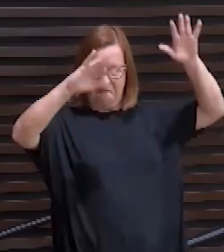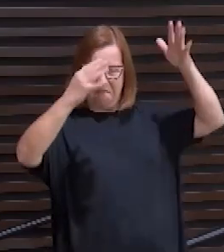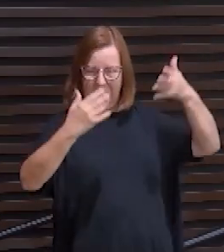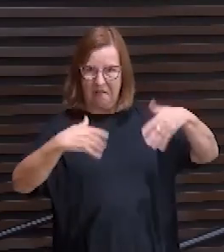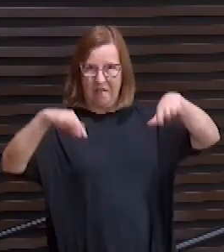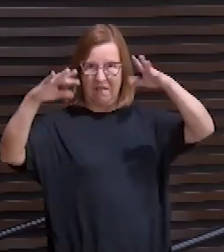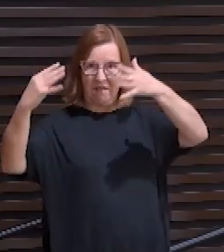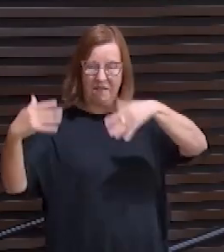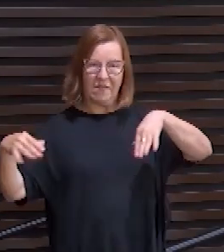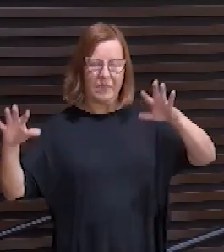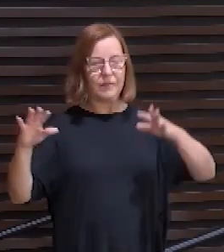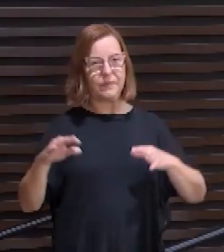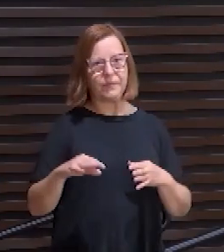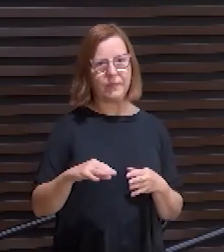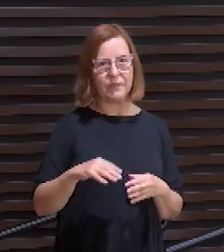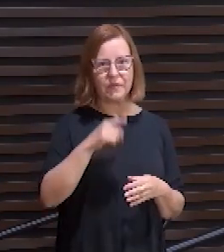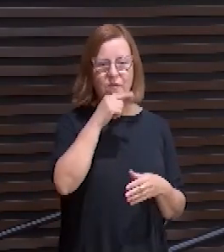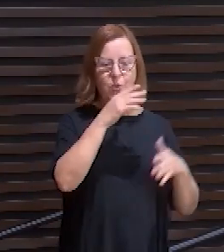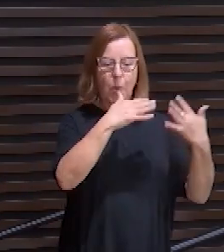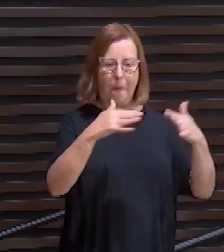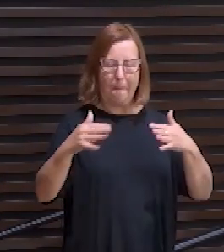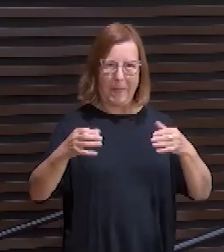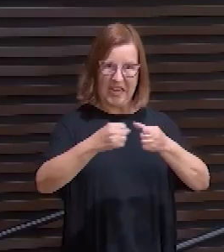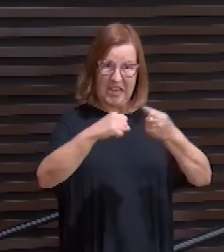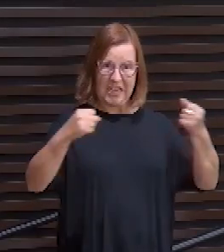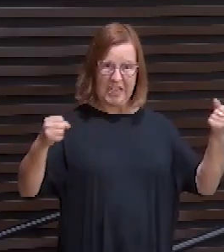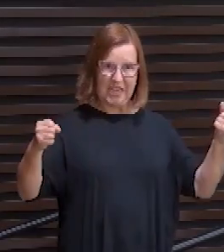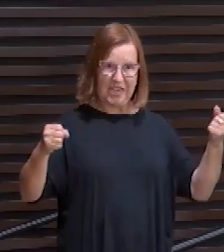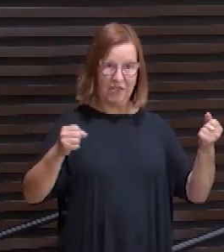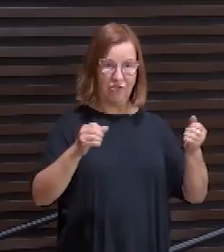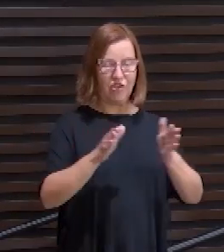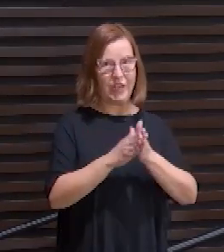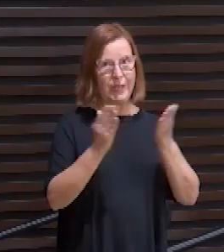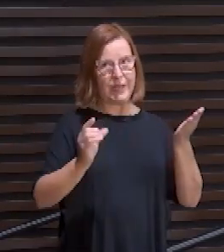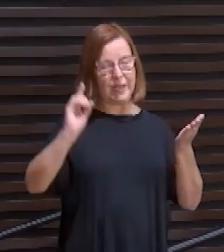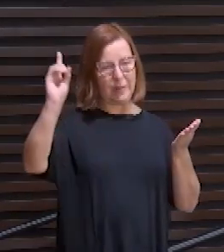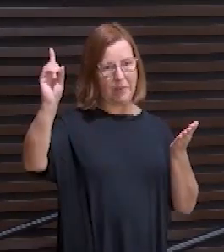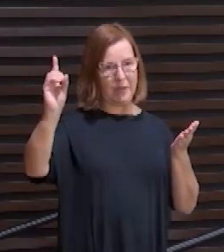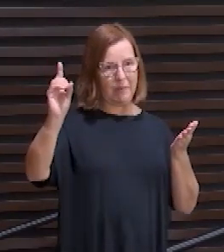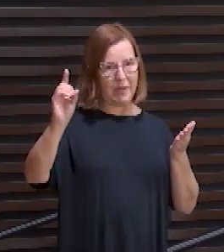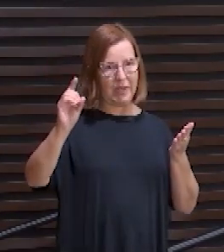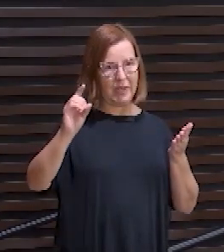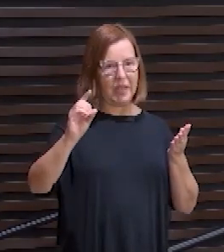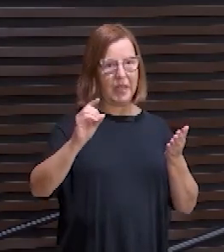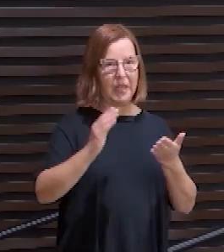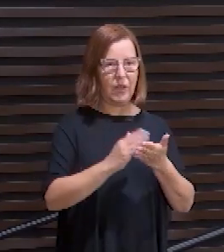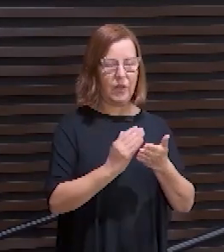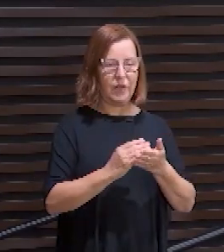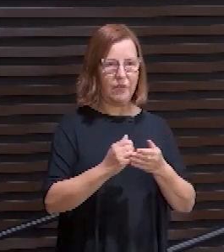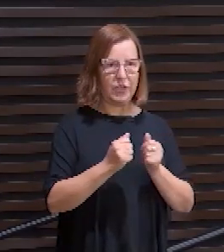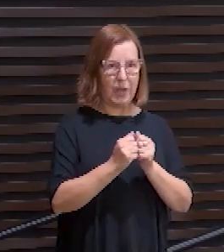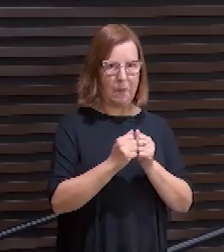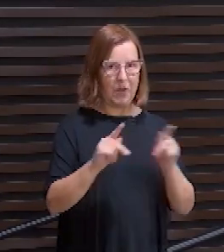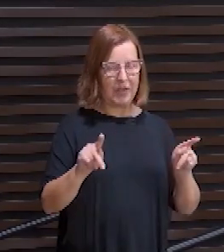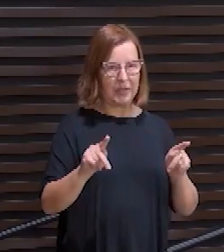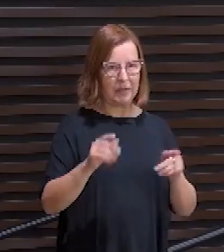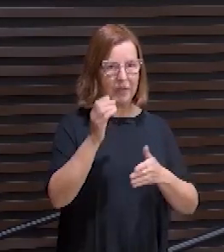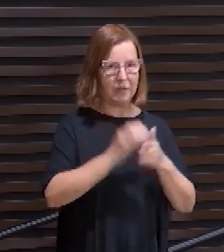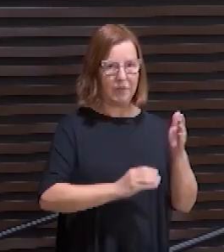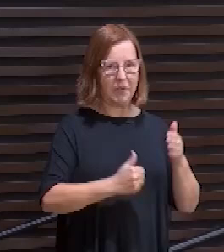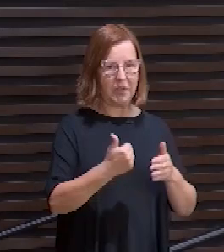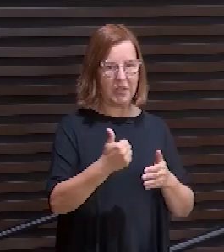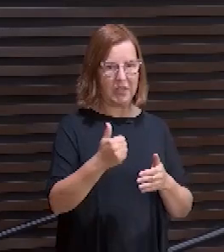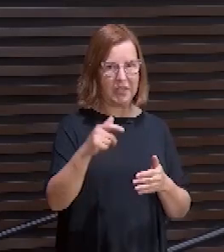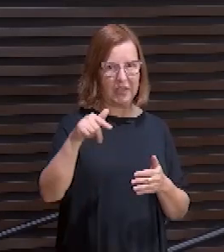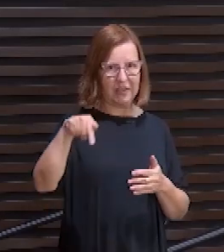grande, meus irmãos, na Bíblia, você vai ver isso lá em Apocalipse 17, não precisa ir lá. O mar grande na Bíblia é